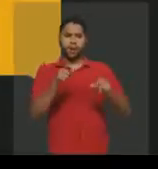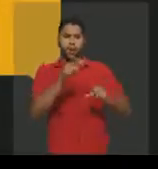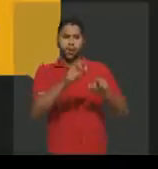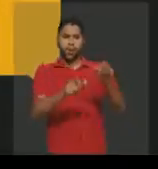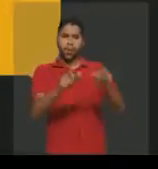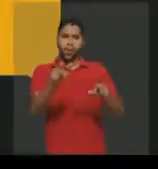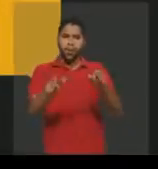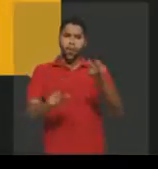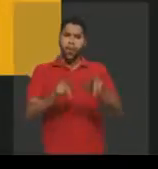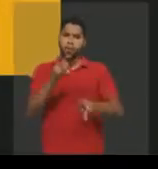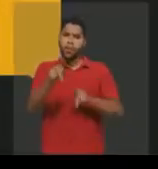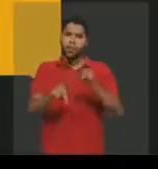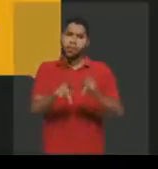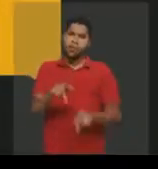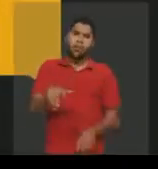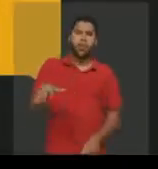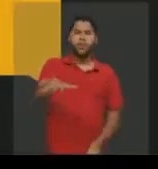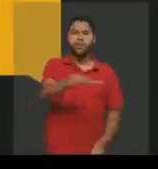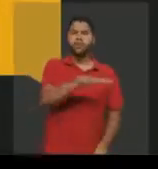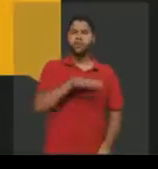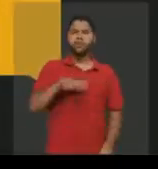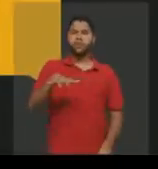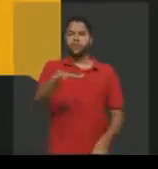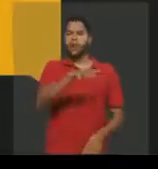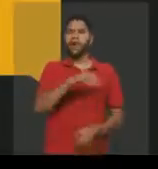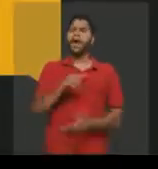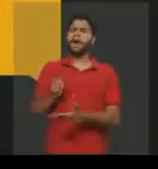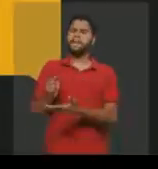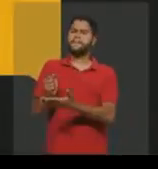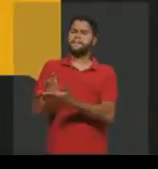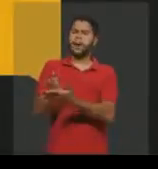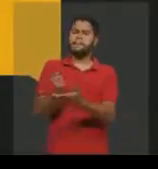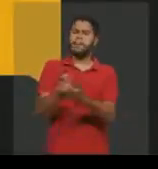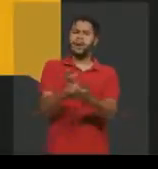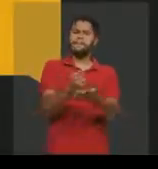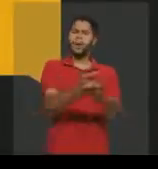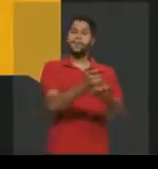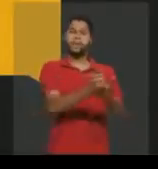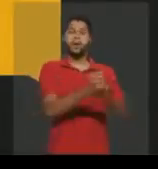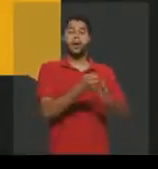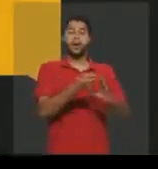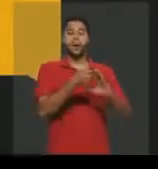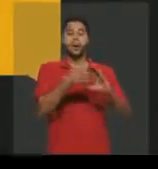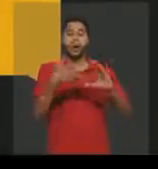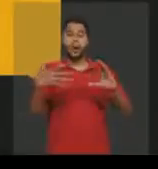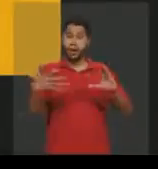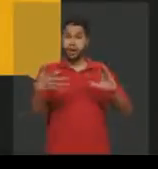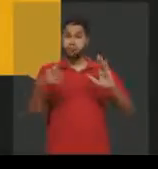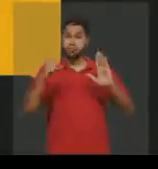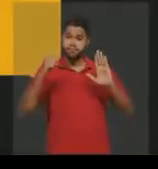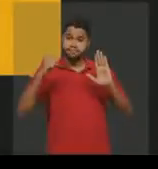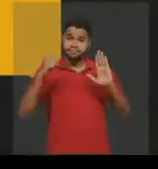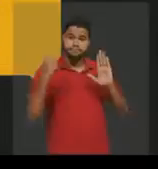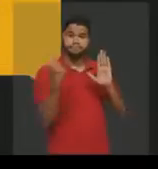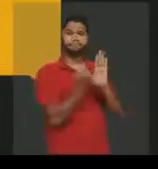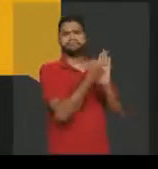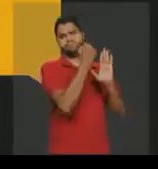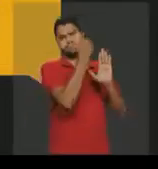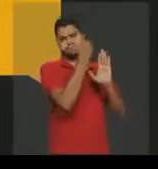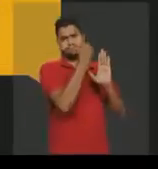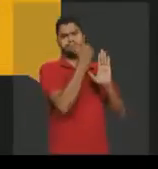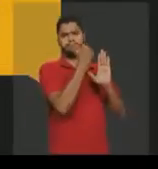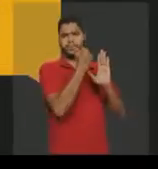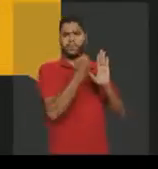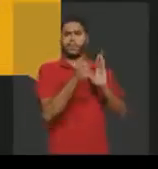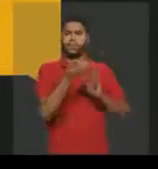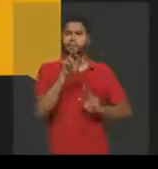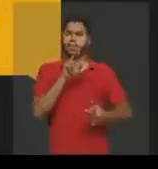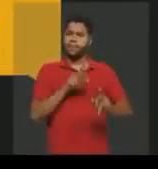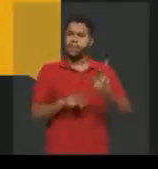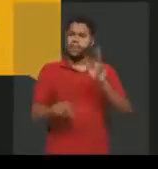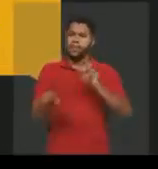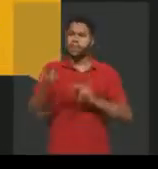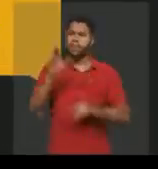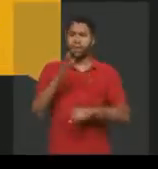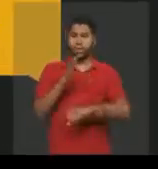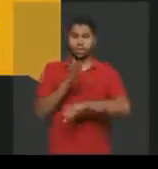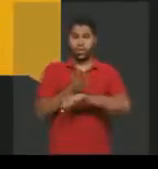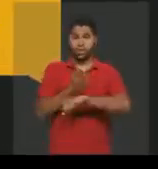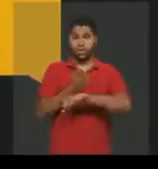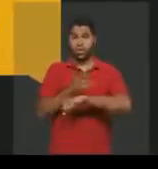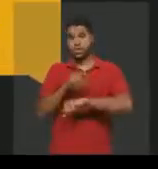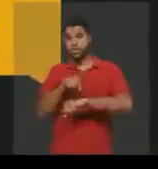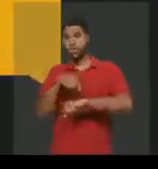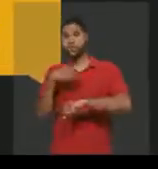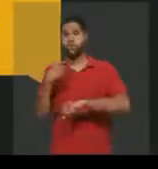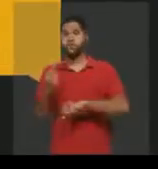art, ela passa a ser consumível. Então, uma característica marcante que vai diferenciar o moderno do